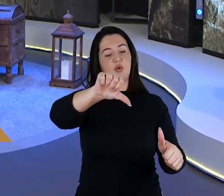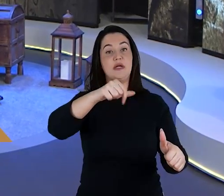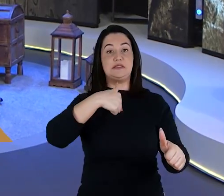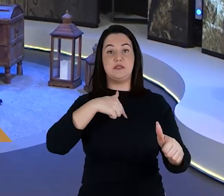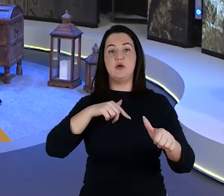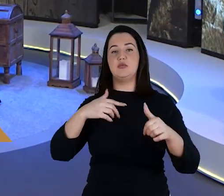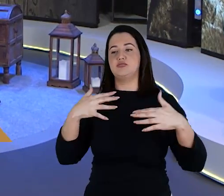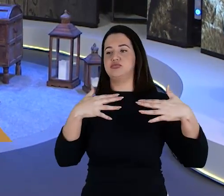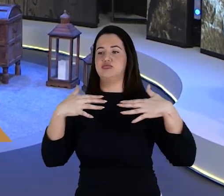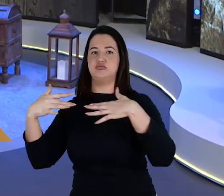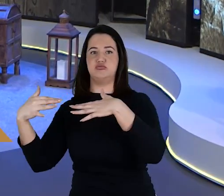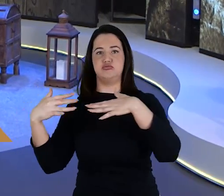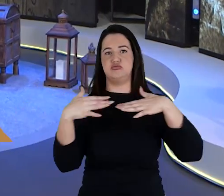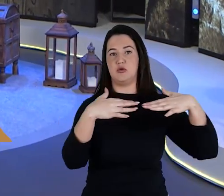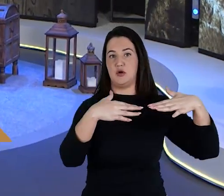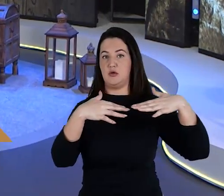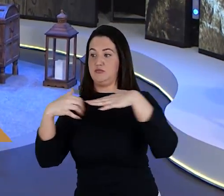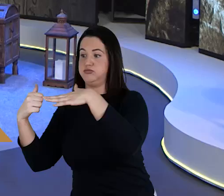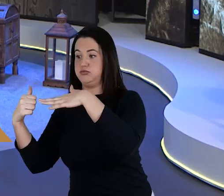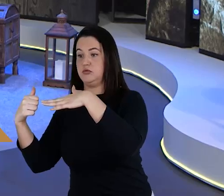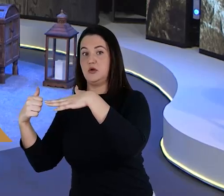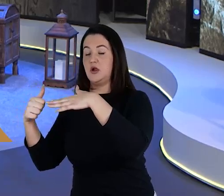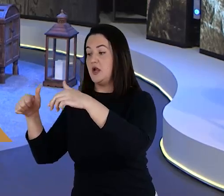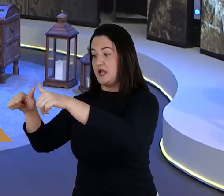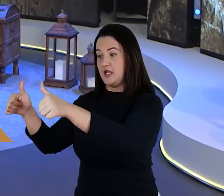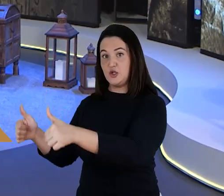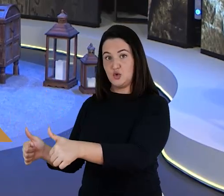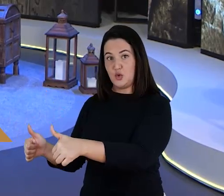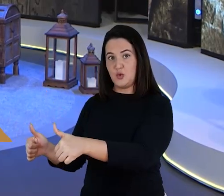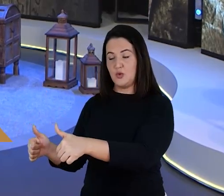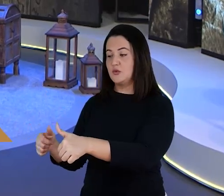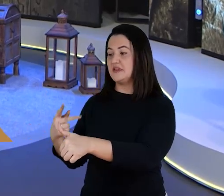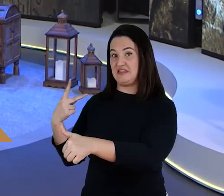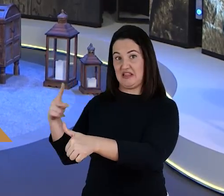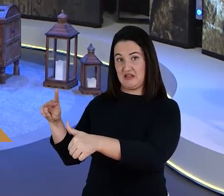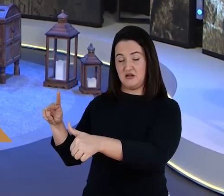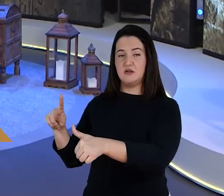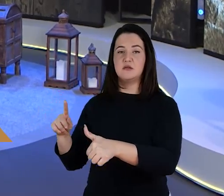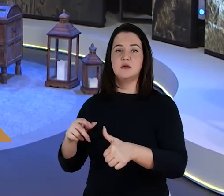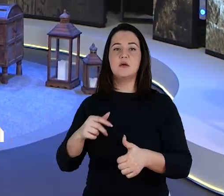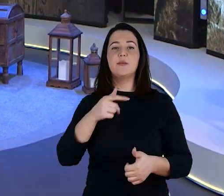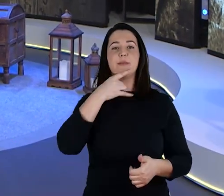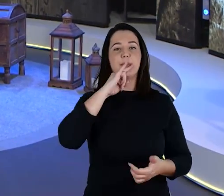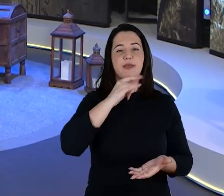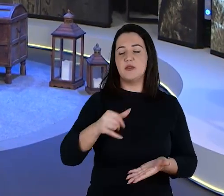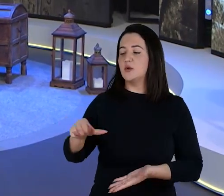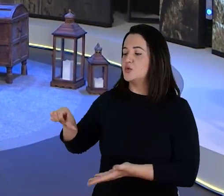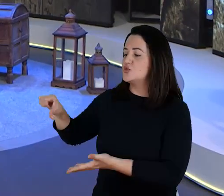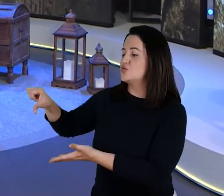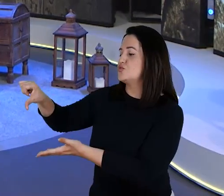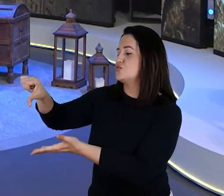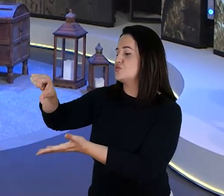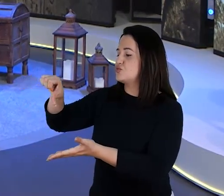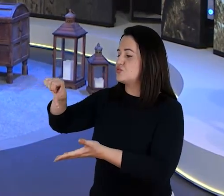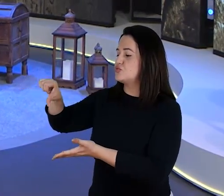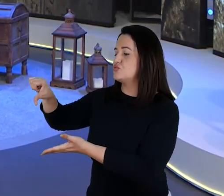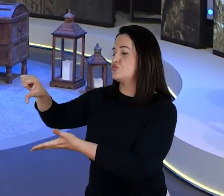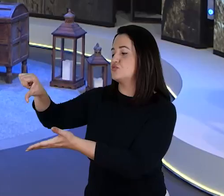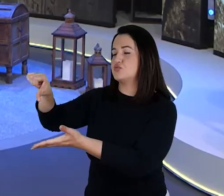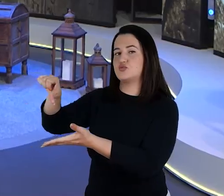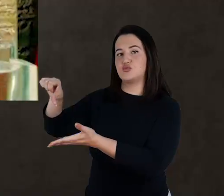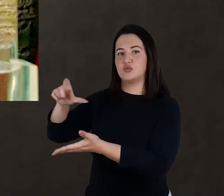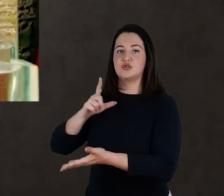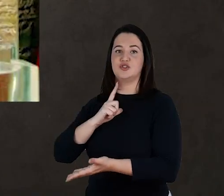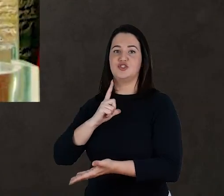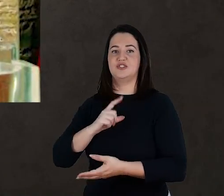eram derramadas em jarros de barro ricamente decorados, que também faziam parte de todos os artefatos localizados